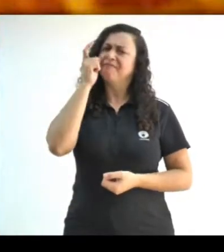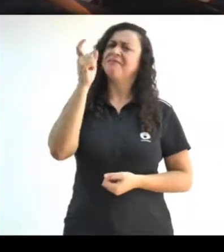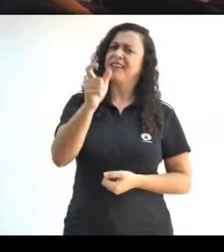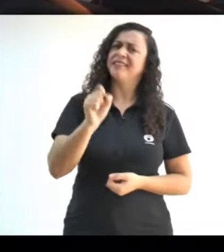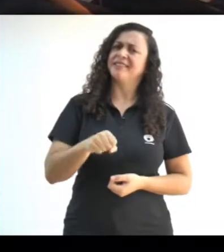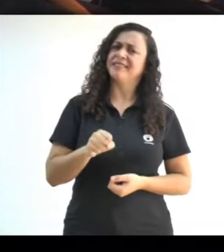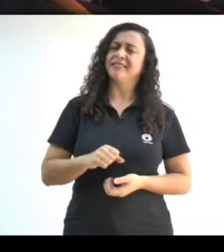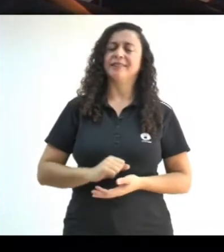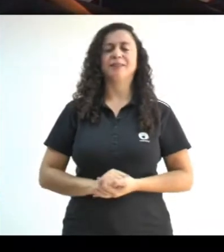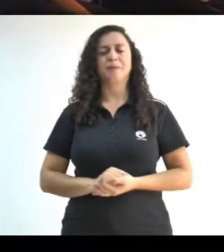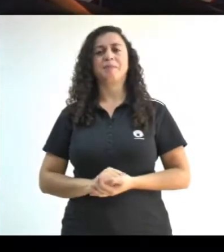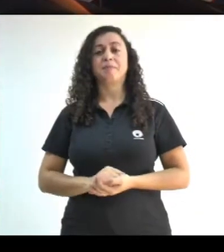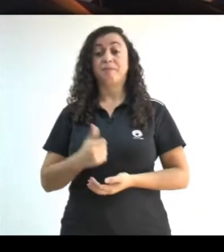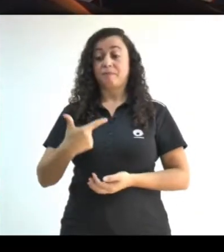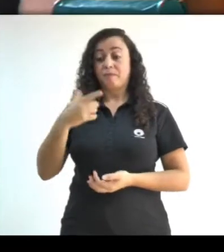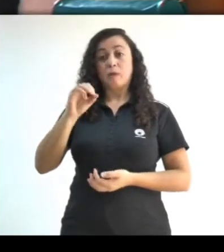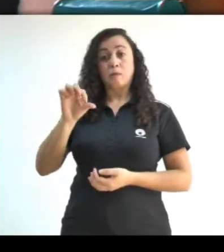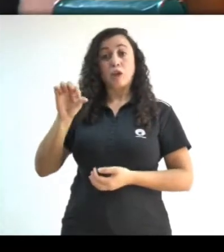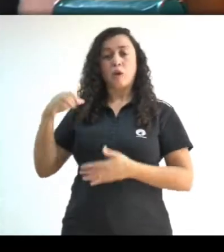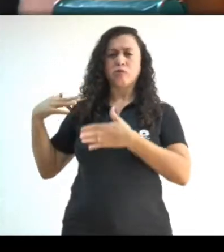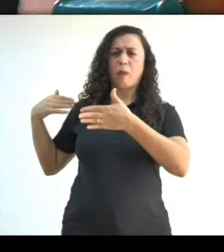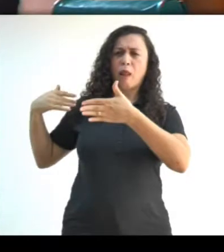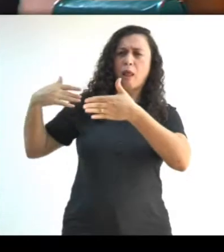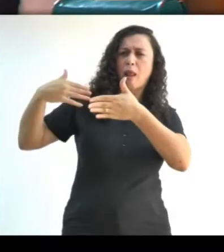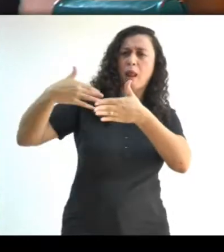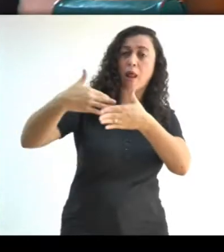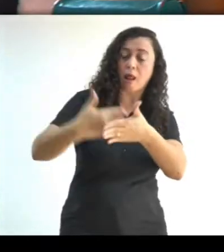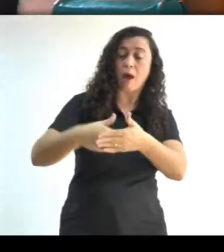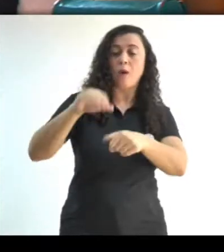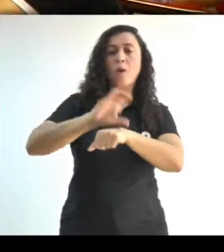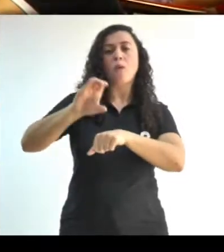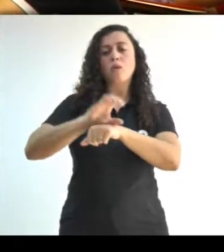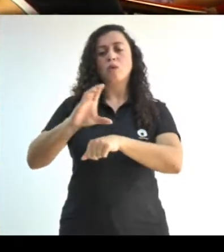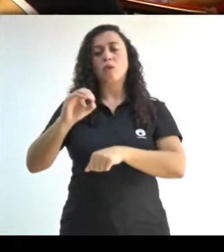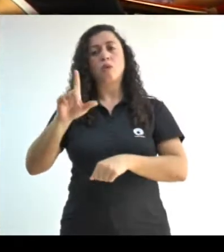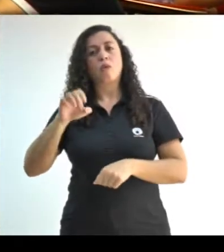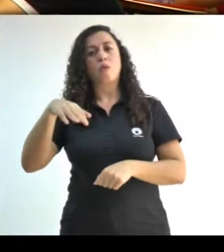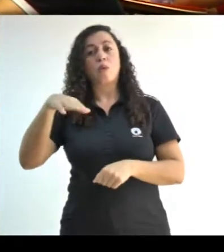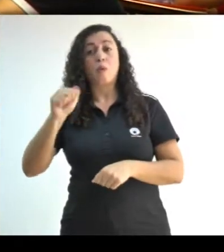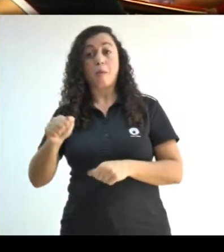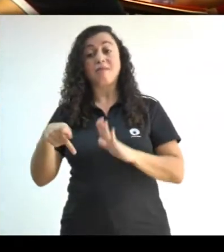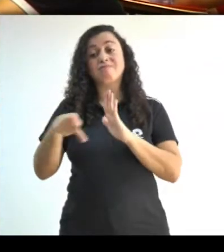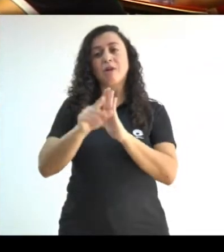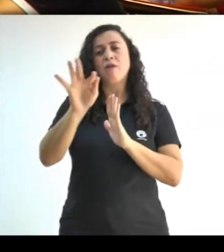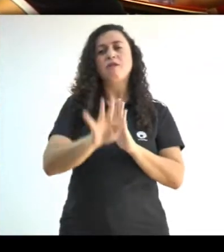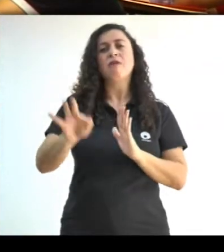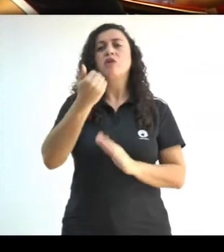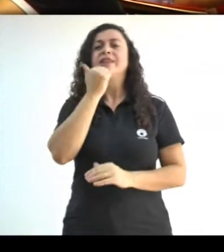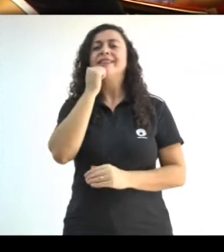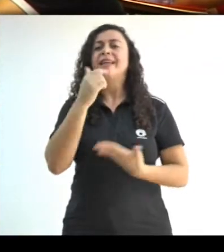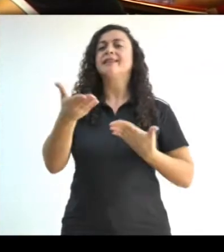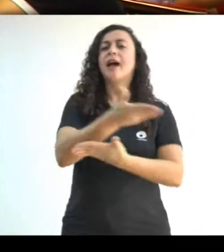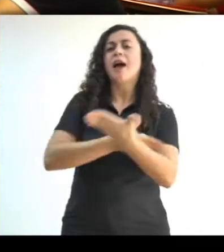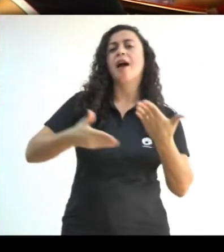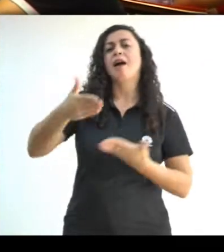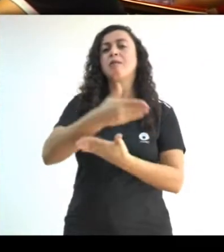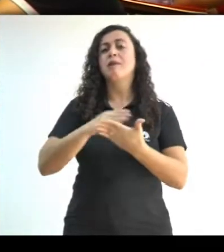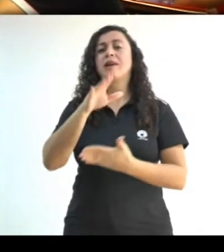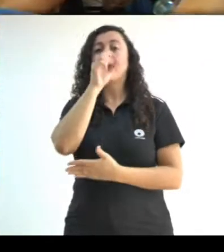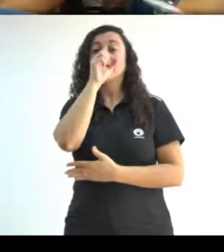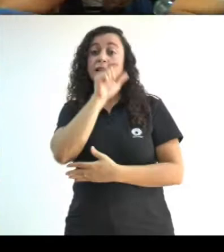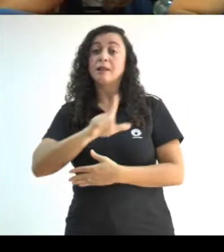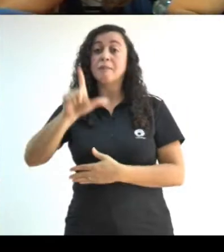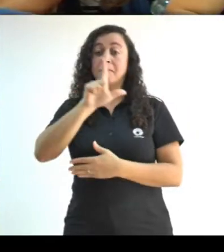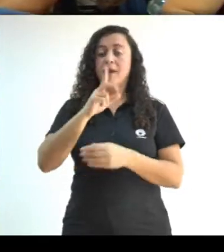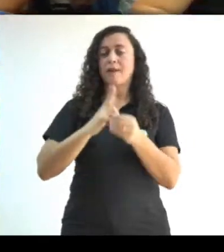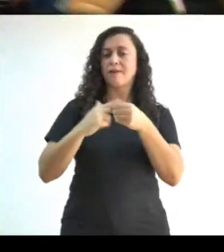interessante. Desde 2009, o Cursinho Popular Colmeia, da Faculdade de Ciências Aplicadas da Unicamp, em Limeira,